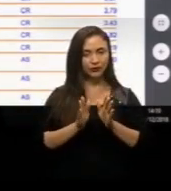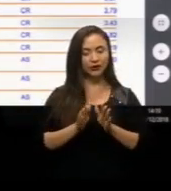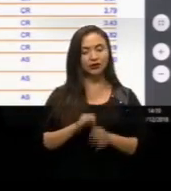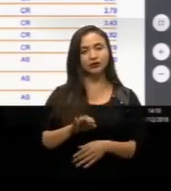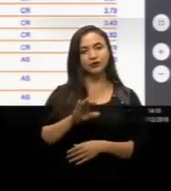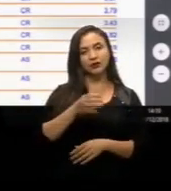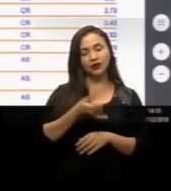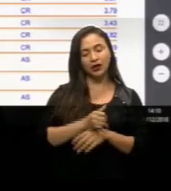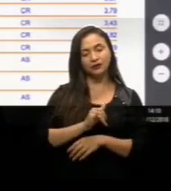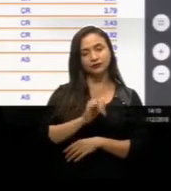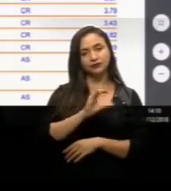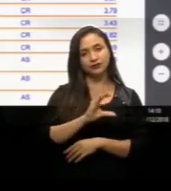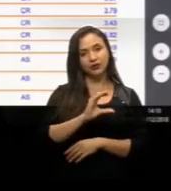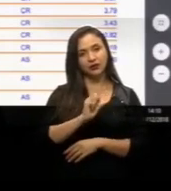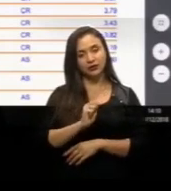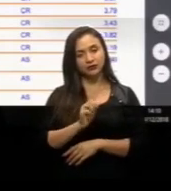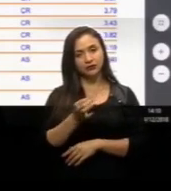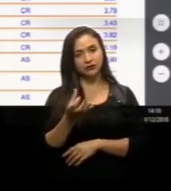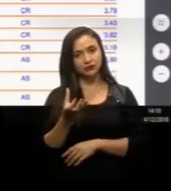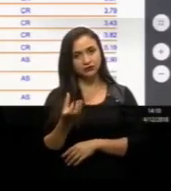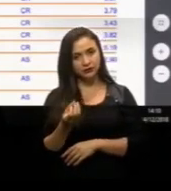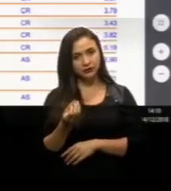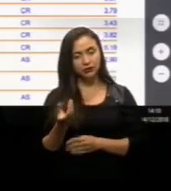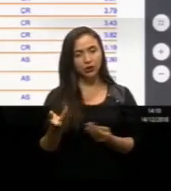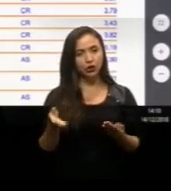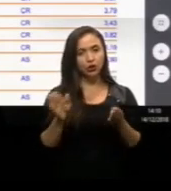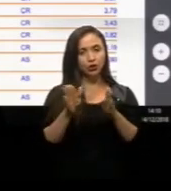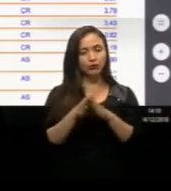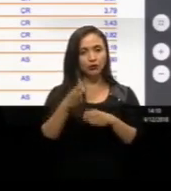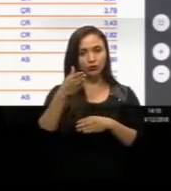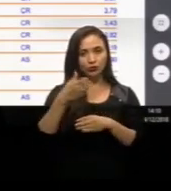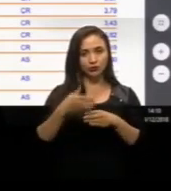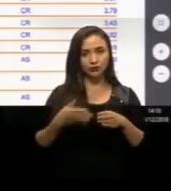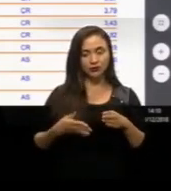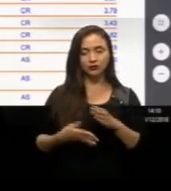CA 60, 5 dobrado e cortado. Vamos pegar o vergalhão.